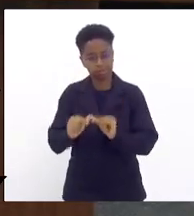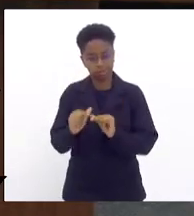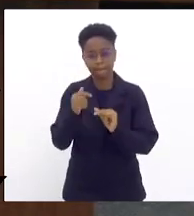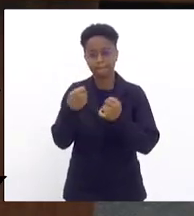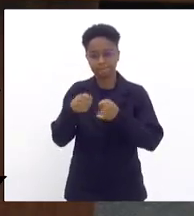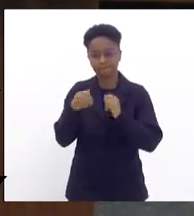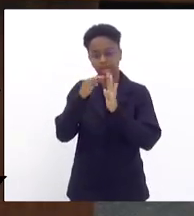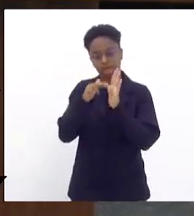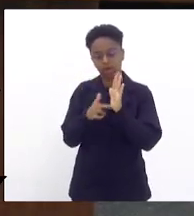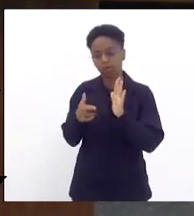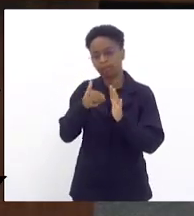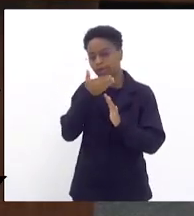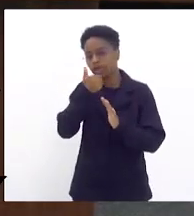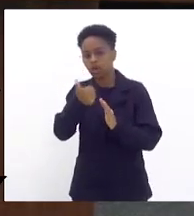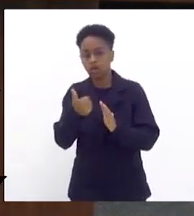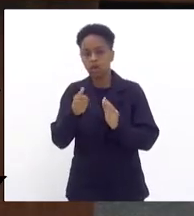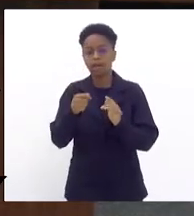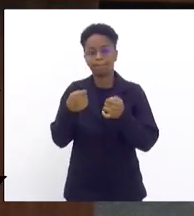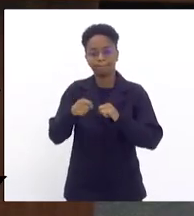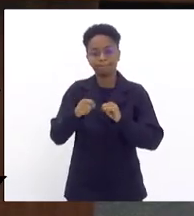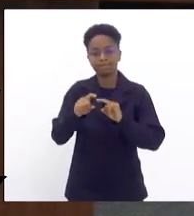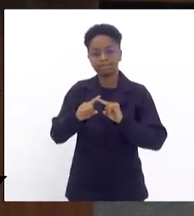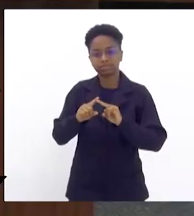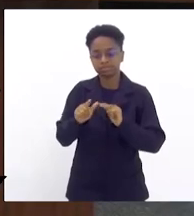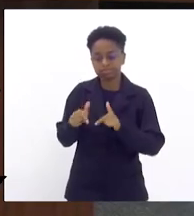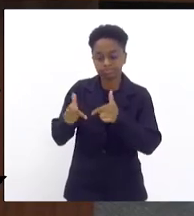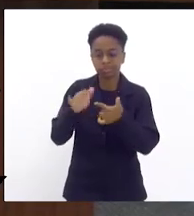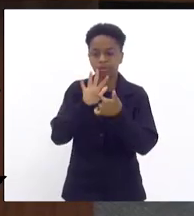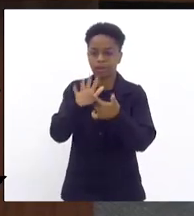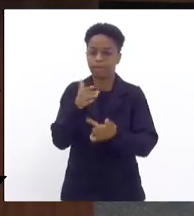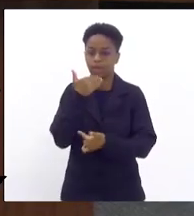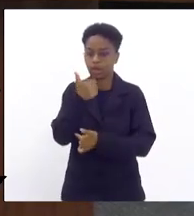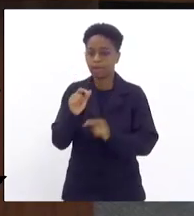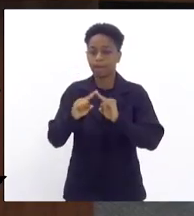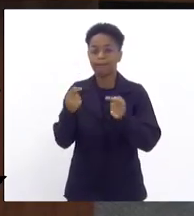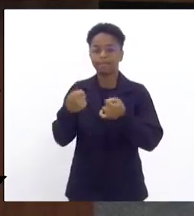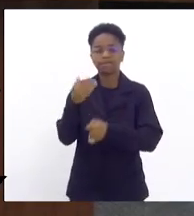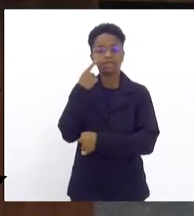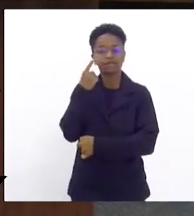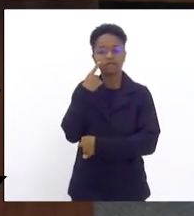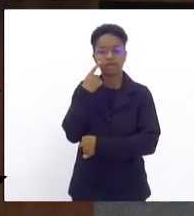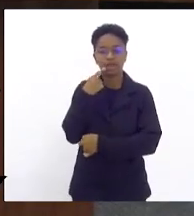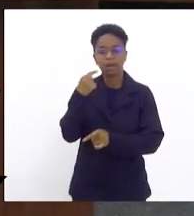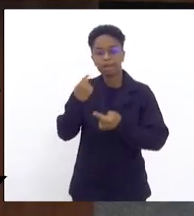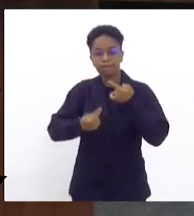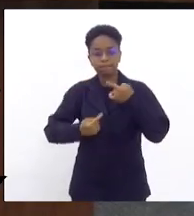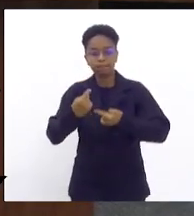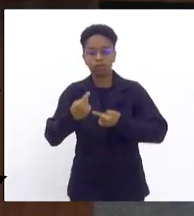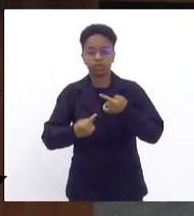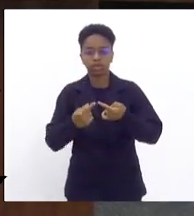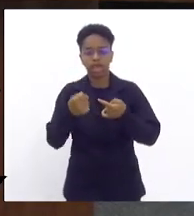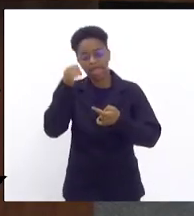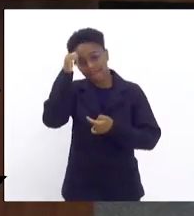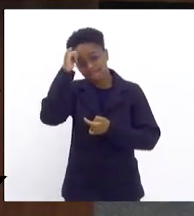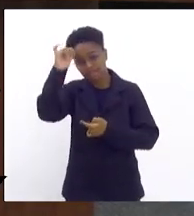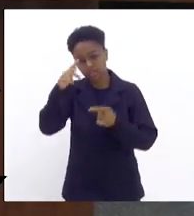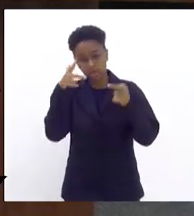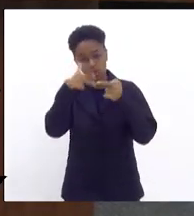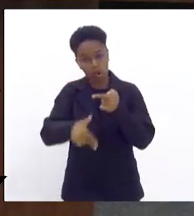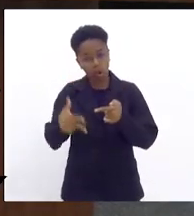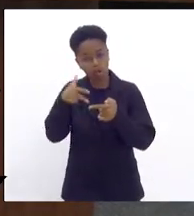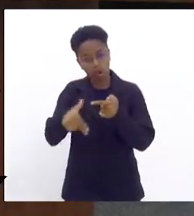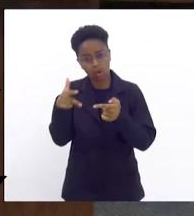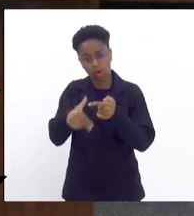aplicada, mas ela pode ser insuficiente, né? E precisa haver uma política que evite os cortes de